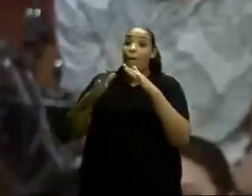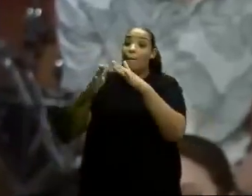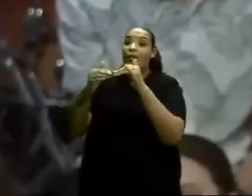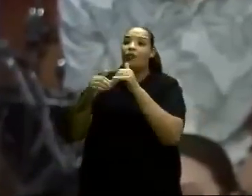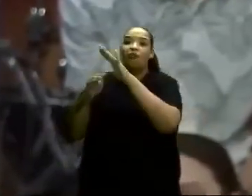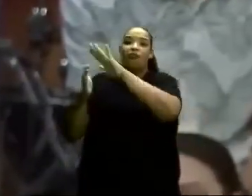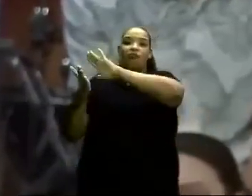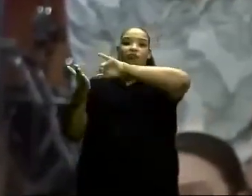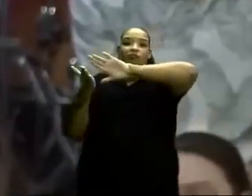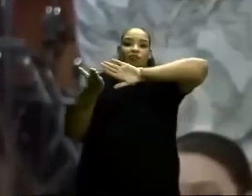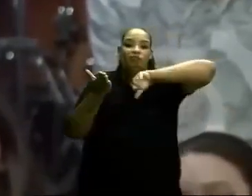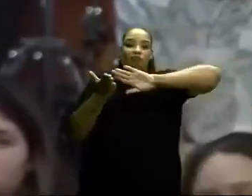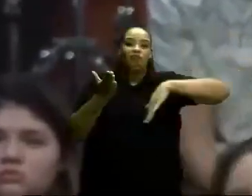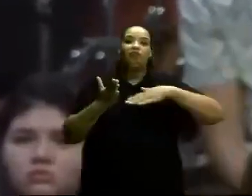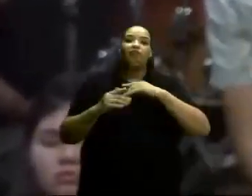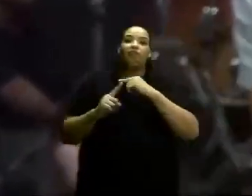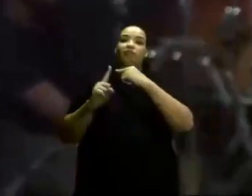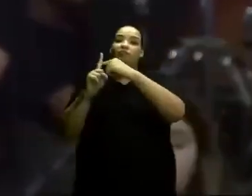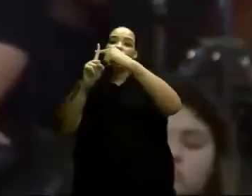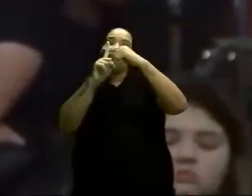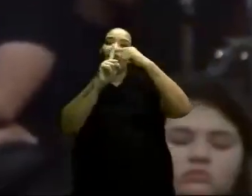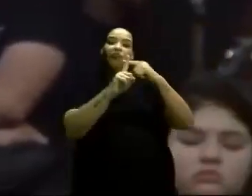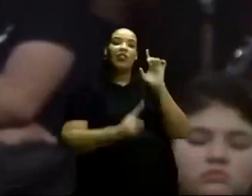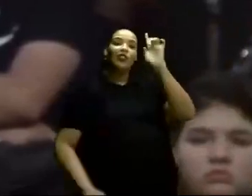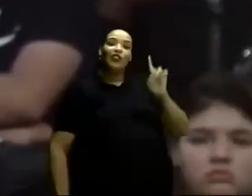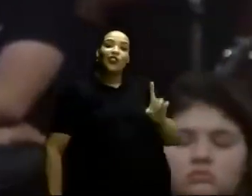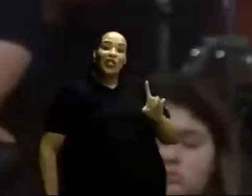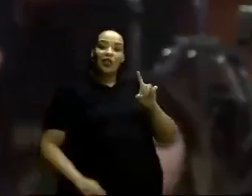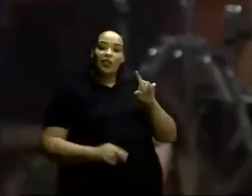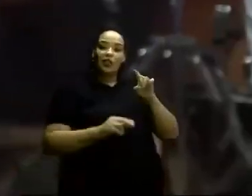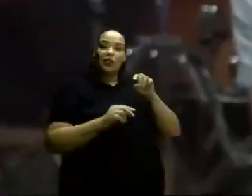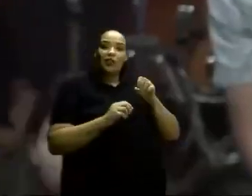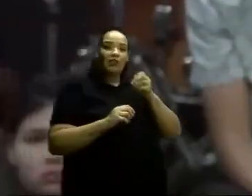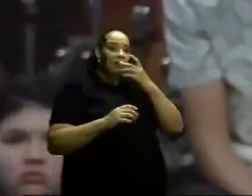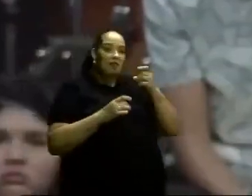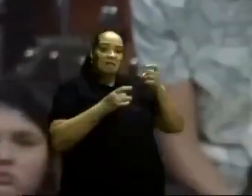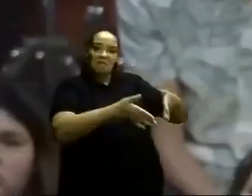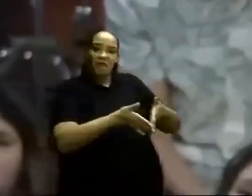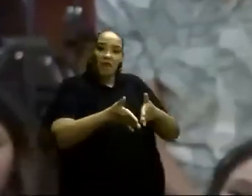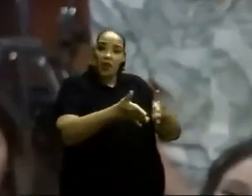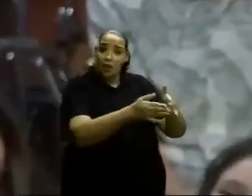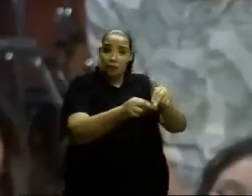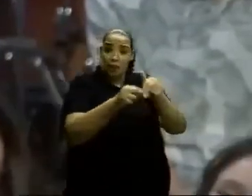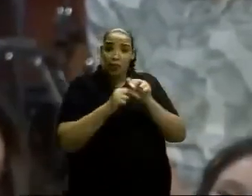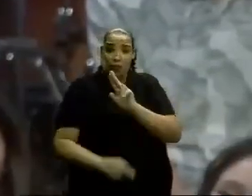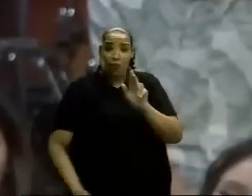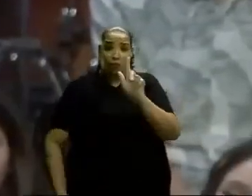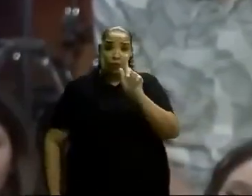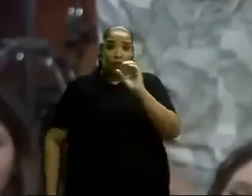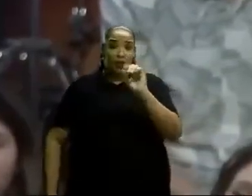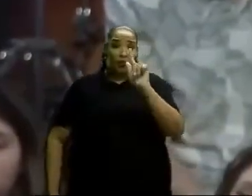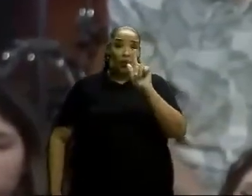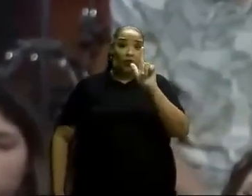tirassem os corpos dos crucificados. Crucificado não tem direito a sepultamento, é jogado na vala, por isso Gólgota.